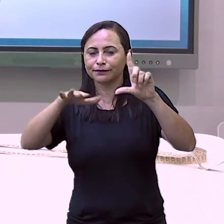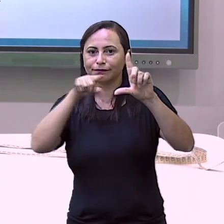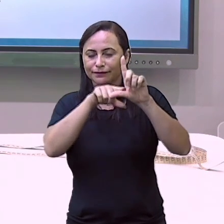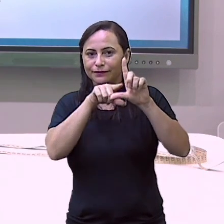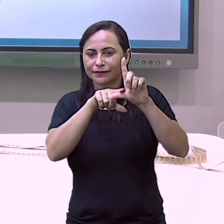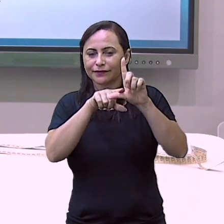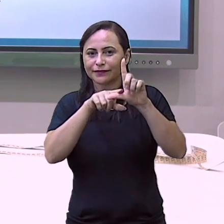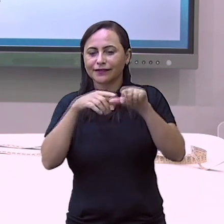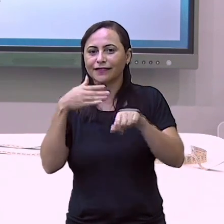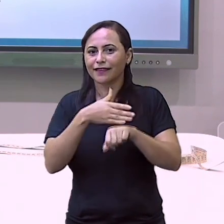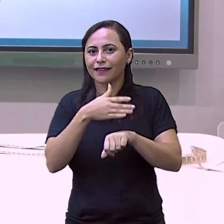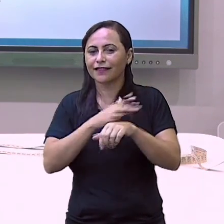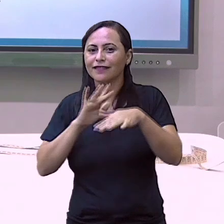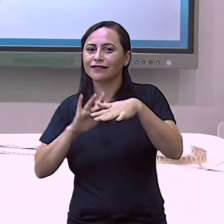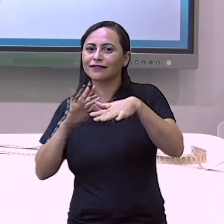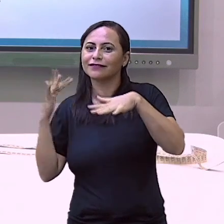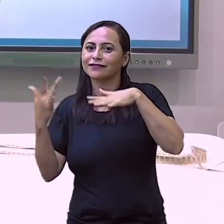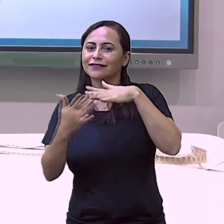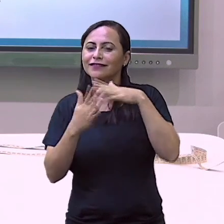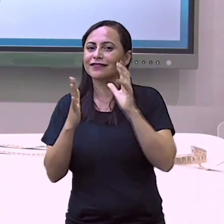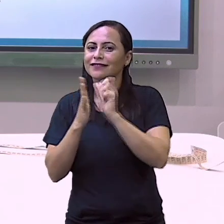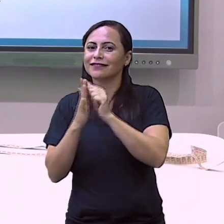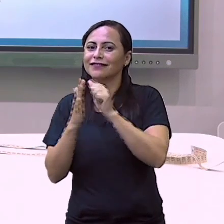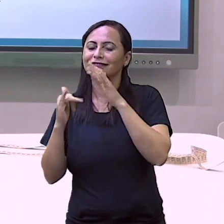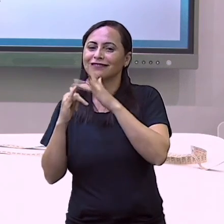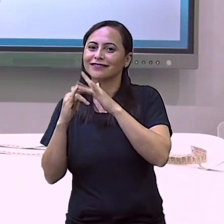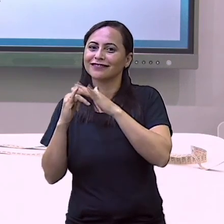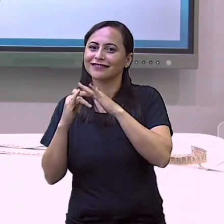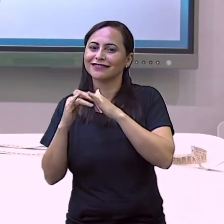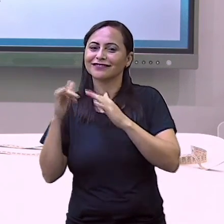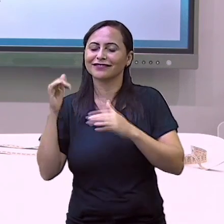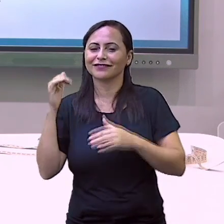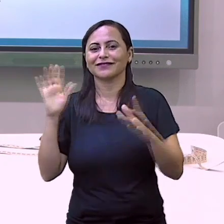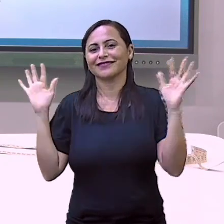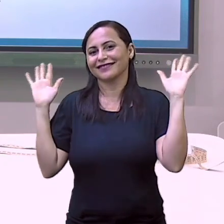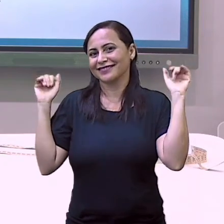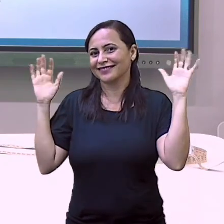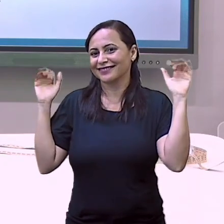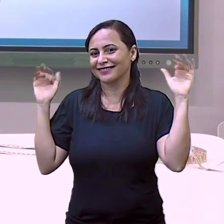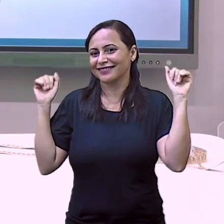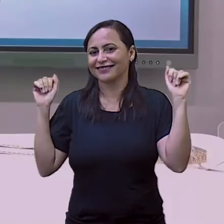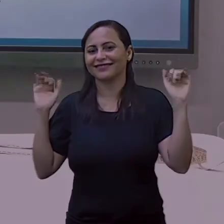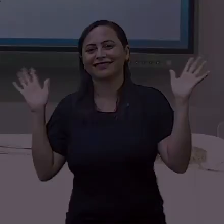nossas redes sociais e se inscreva em nosso canal no YouTube. Até a próxima, pessoal! Tchau, tchau!